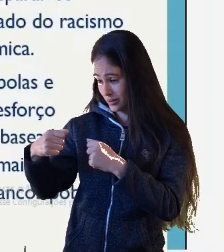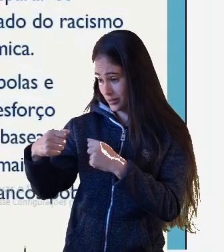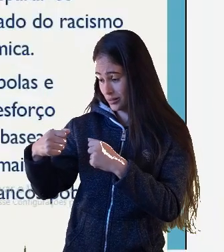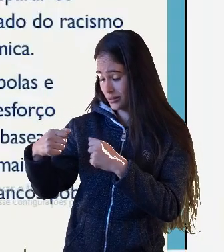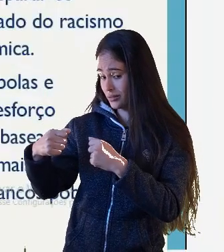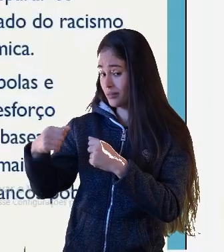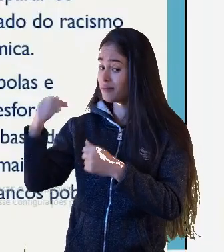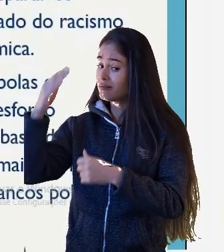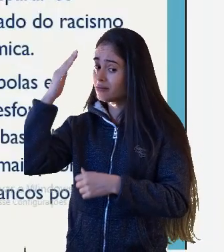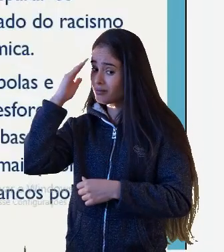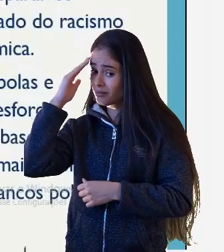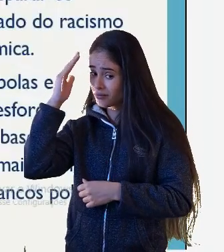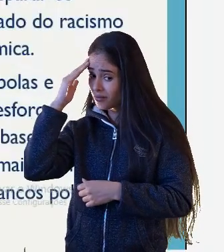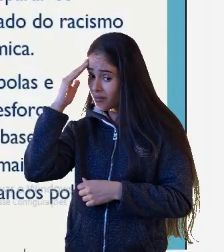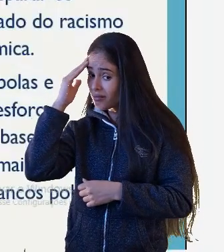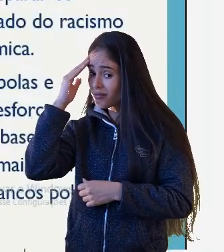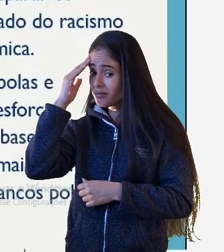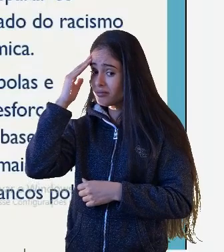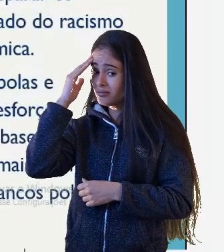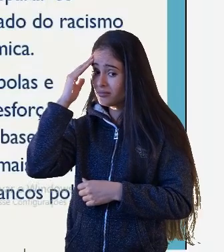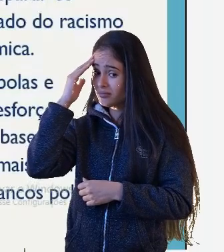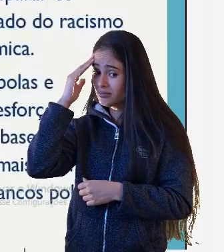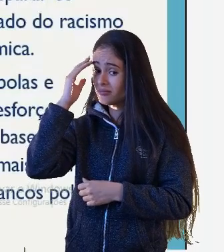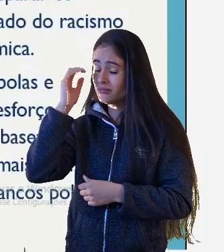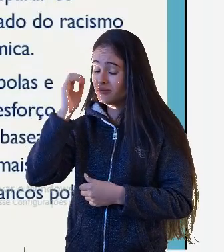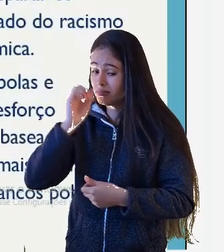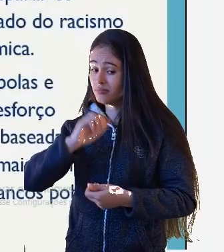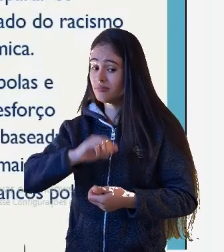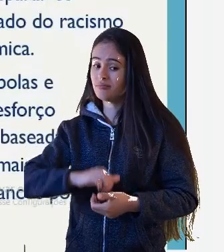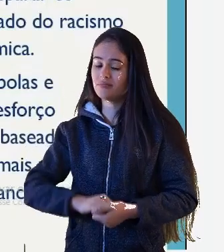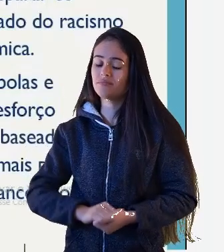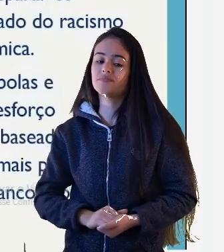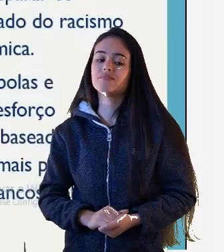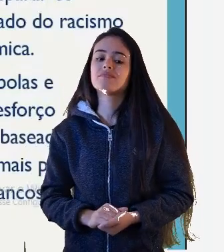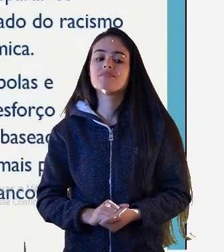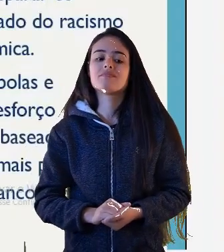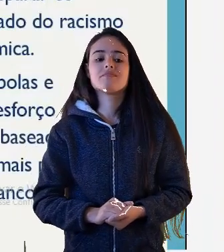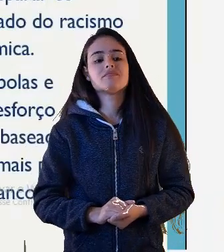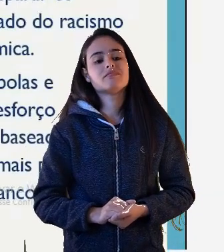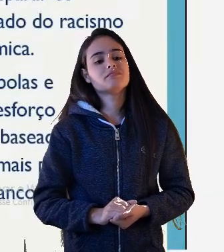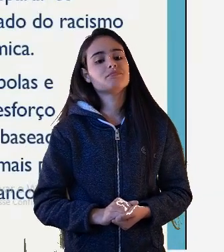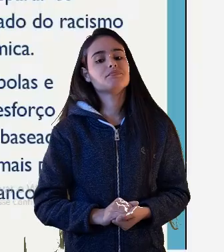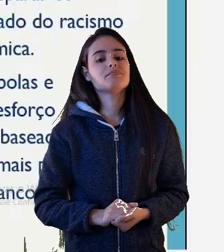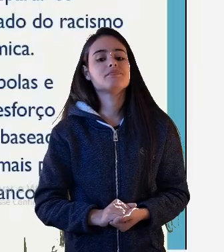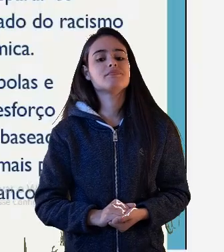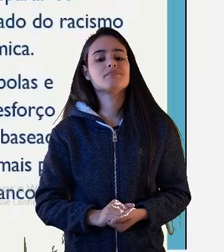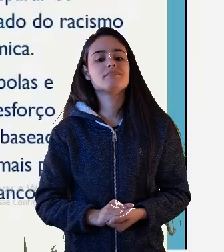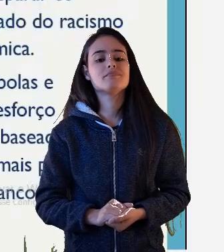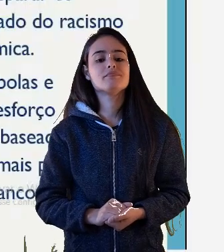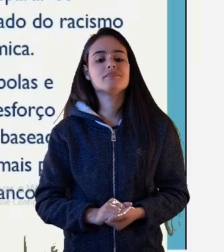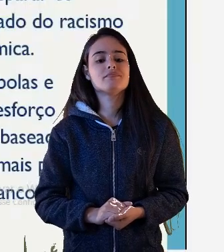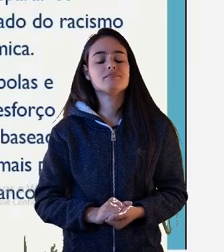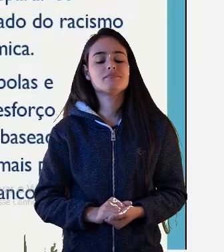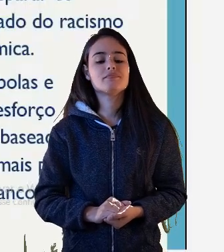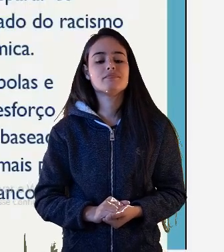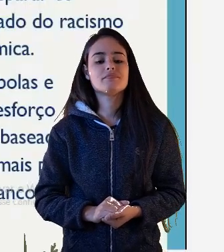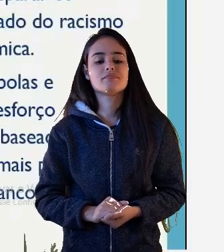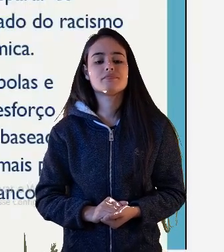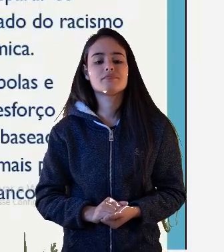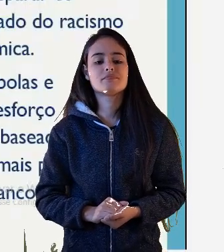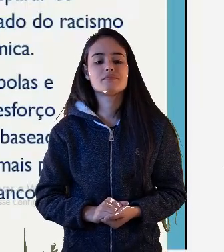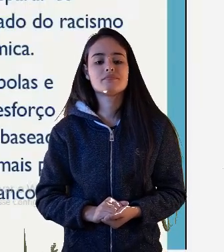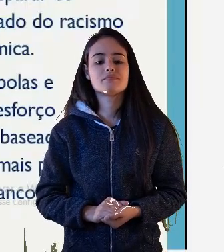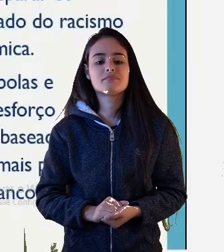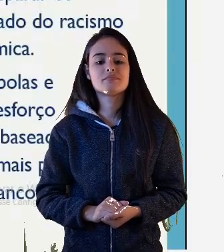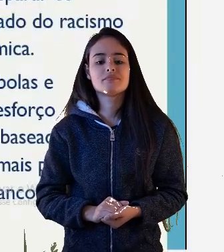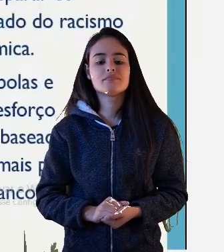nos seus processos seletivos, né? Então, na verdade, o livro demonstra que essa política é uma forma de reparar os efeitos estruturais históricos